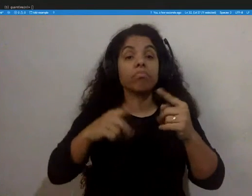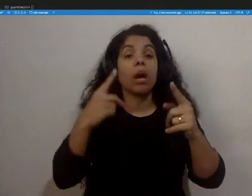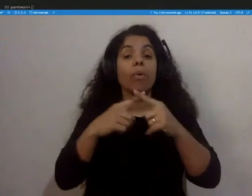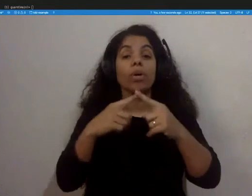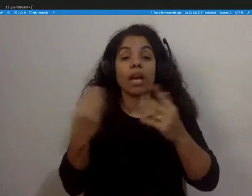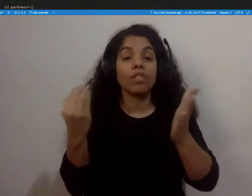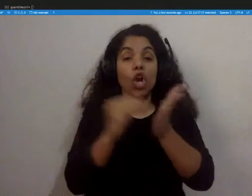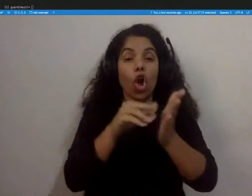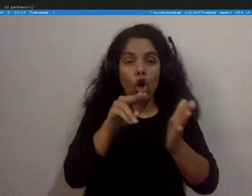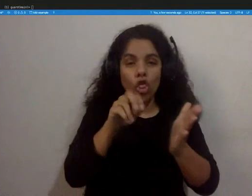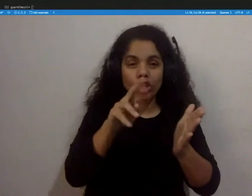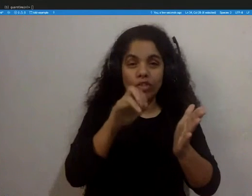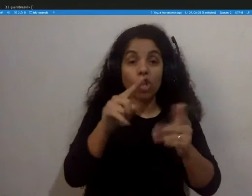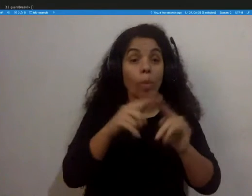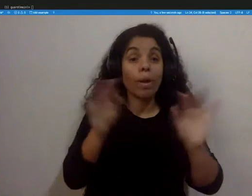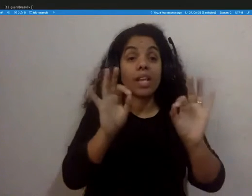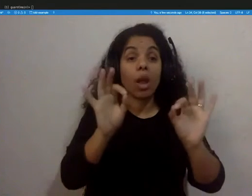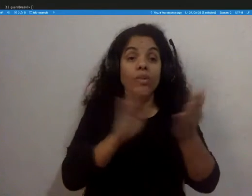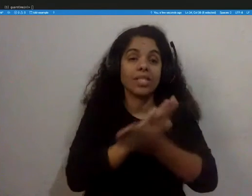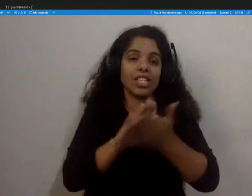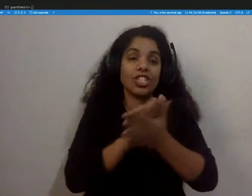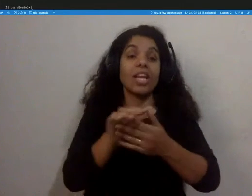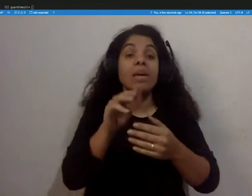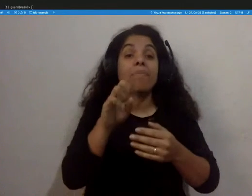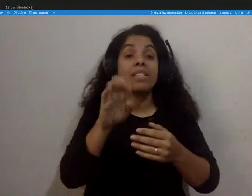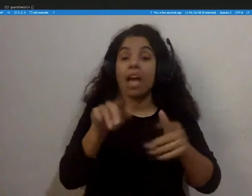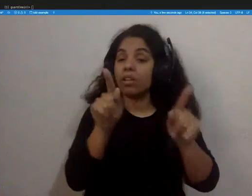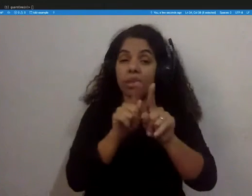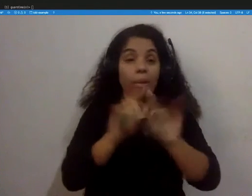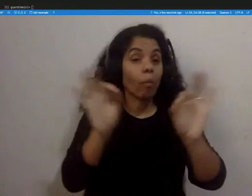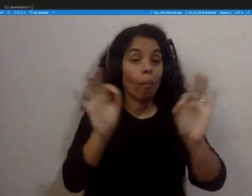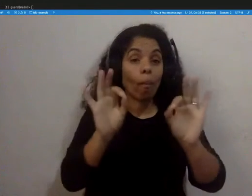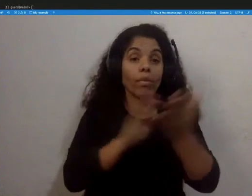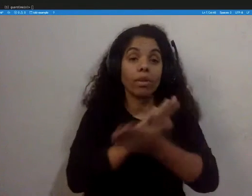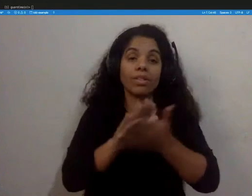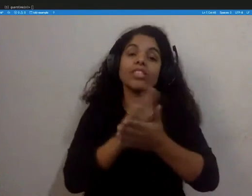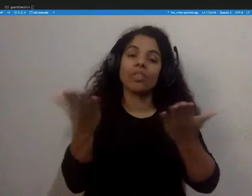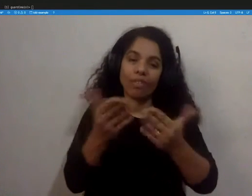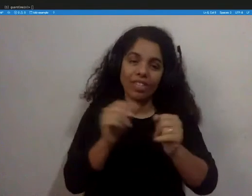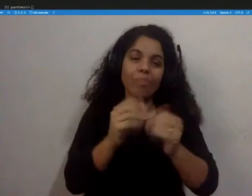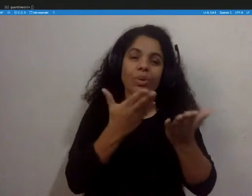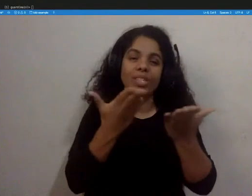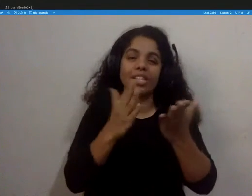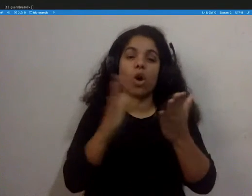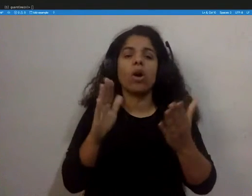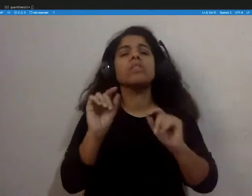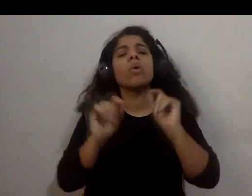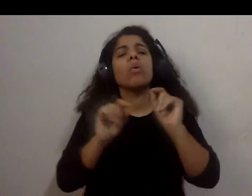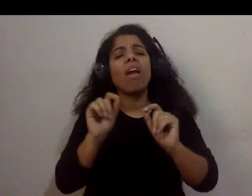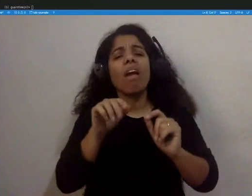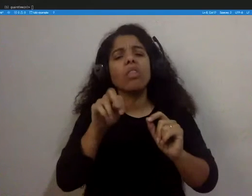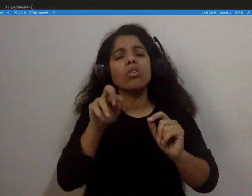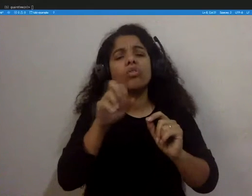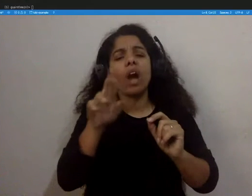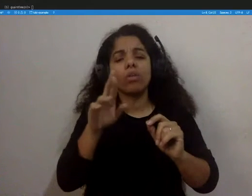notificador aqui, ele não existe, e não existe mensagem. Então a gente vai fazer esse processo agora. Estevão, quem que é o notificador? Não